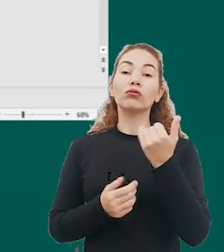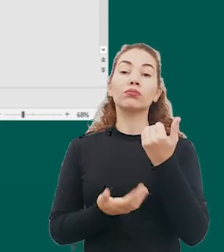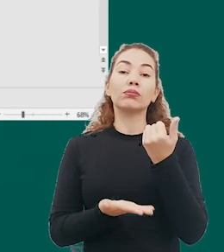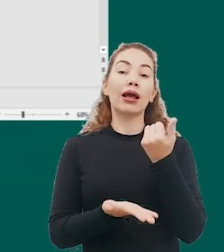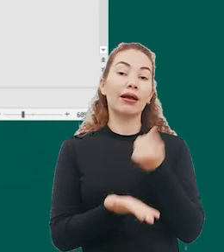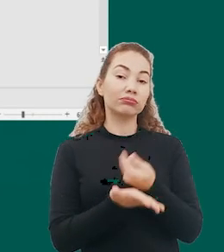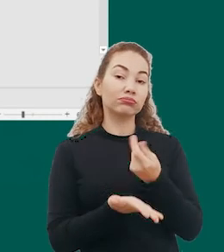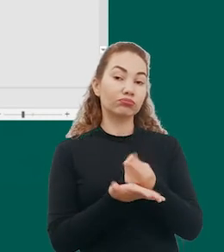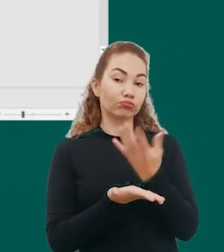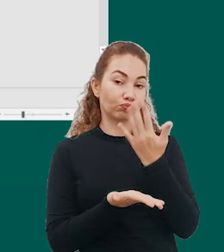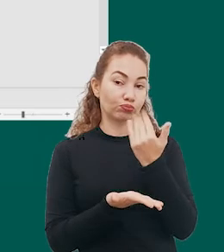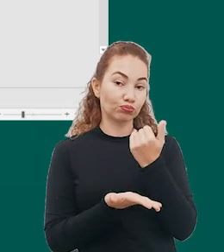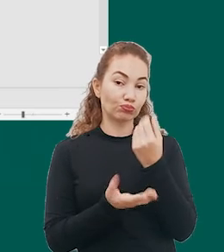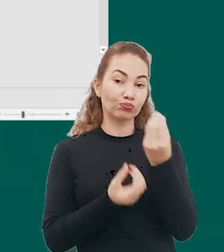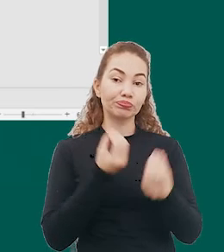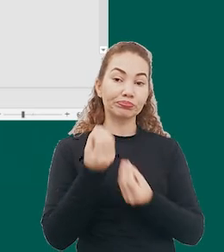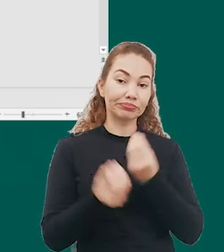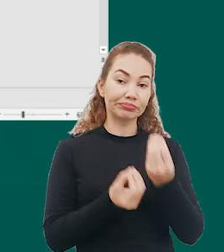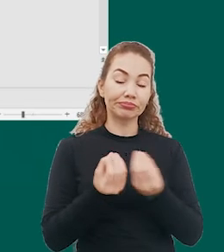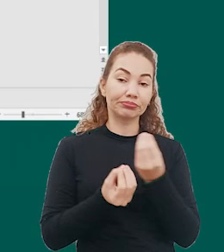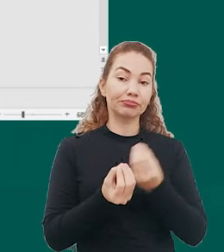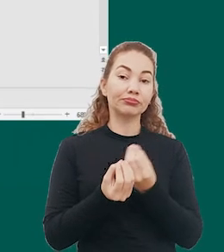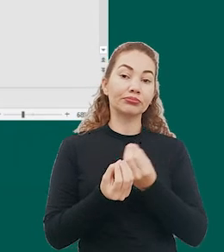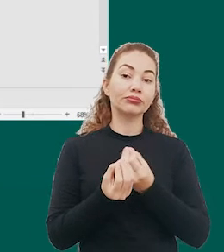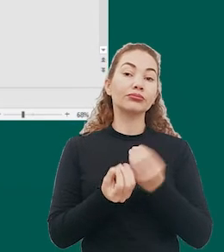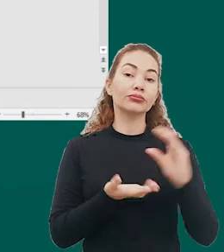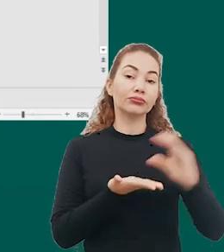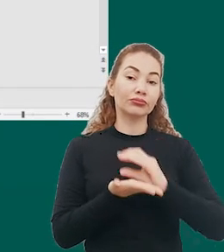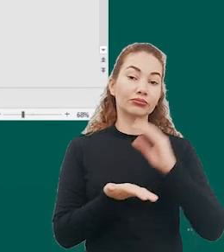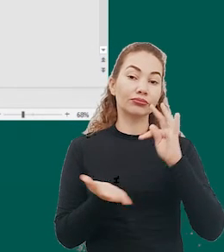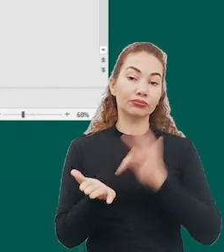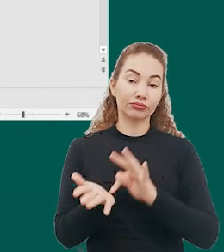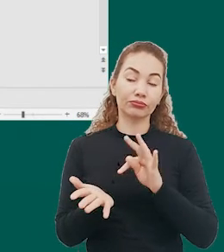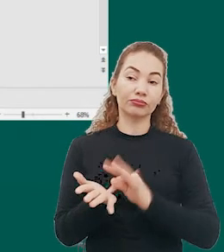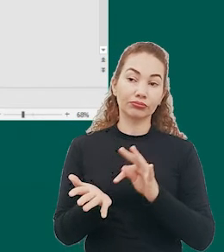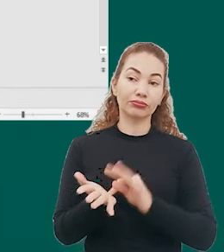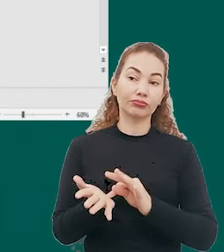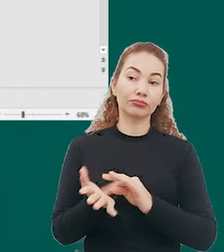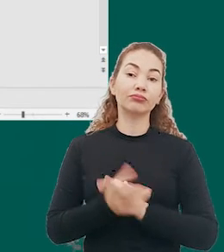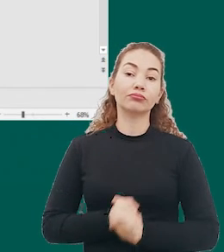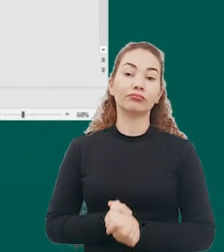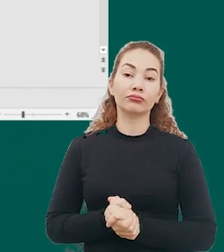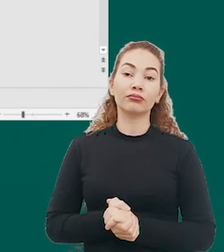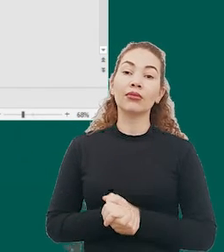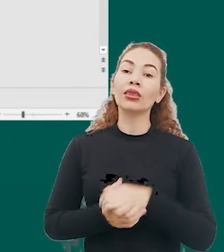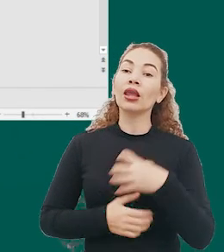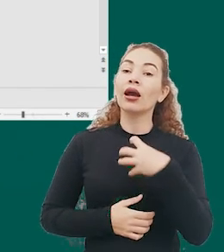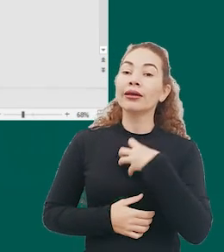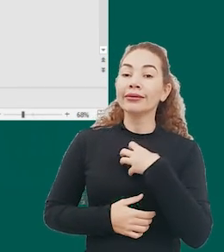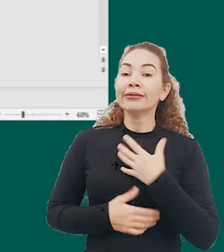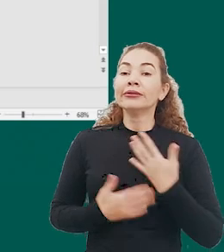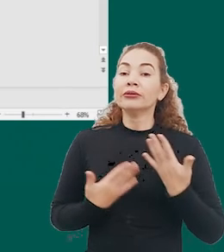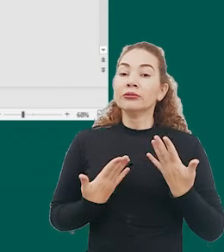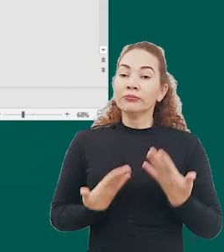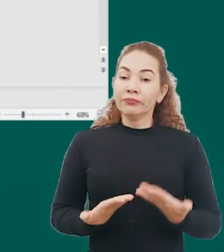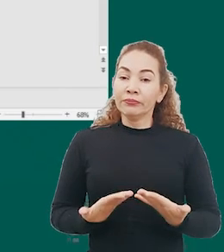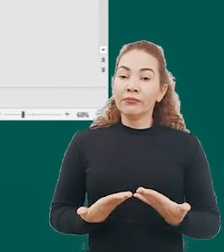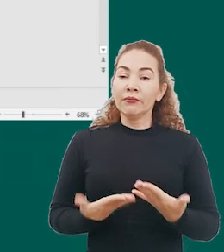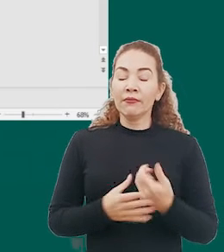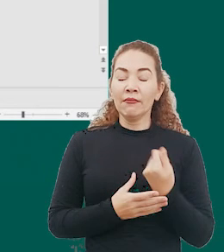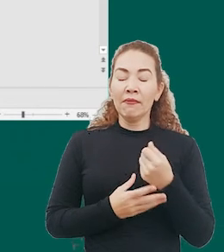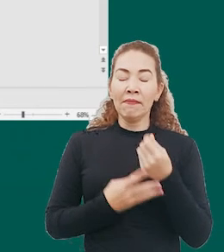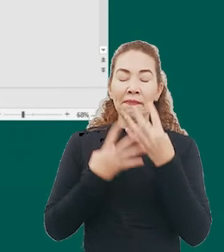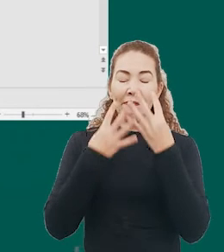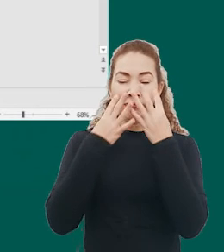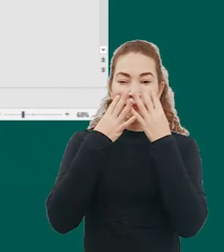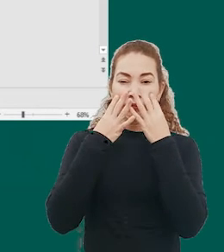alimentícia como rendimento tributável dos dependentes. Daí, nesse caso aqui, pessoal, nós temos que prestar